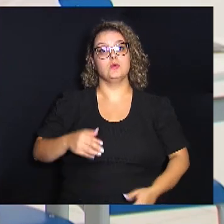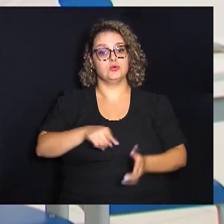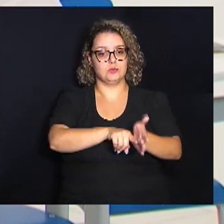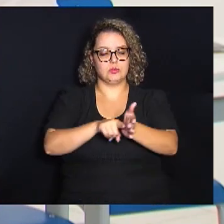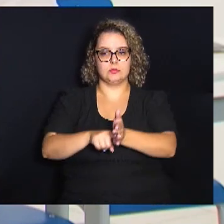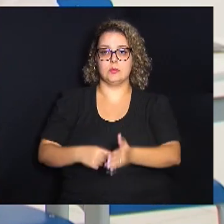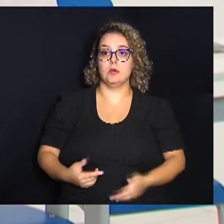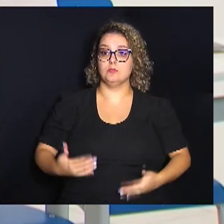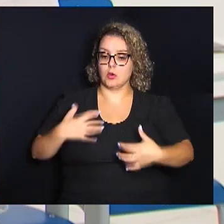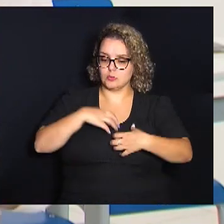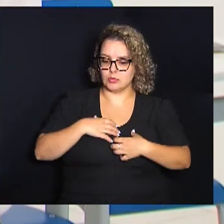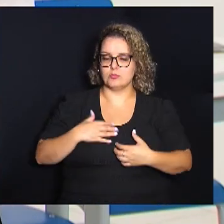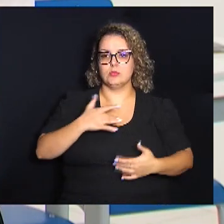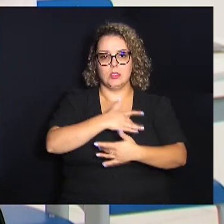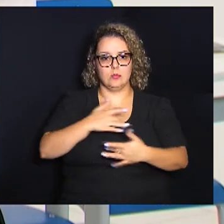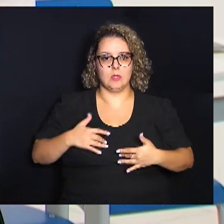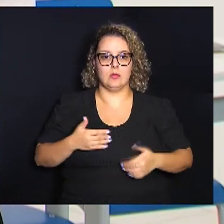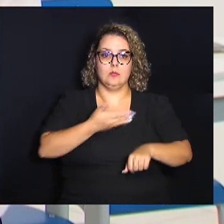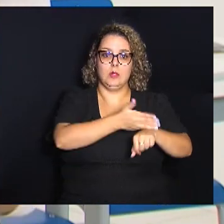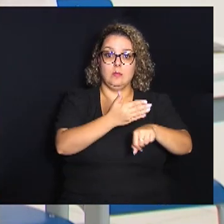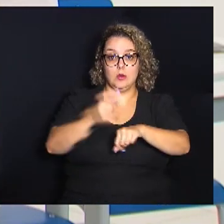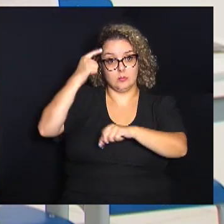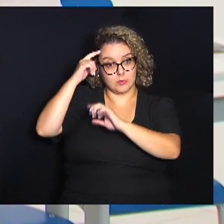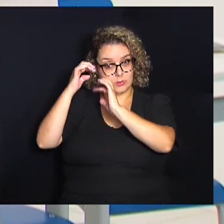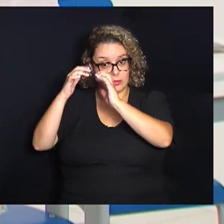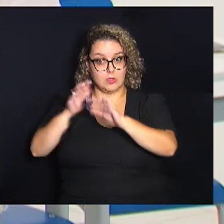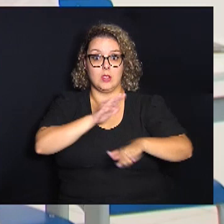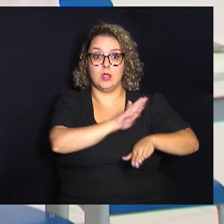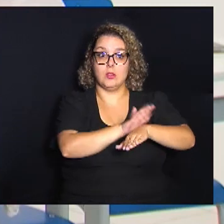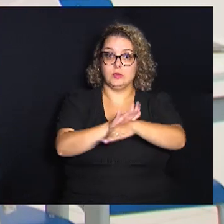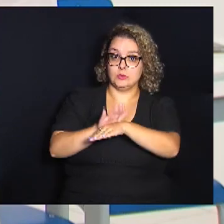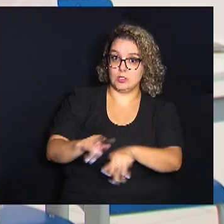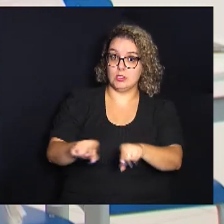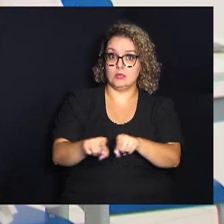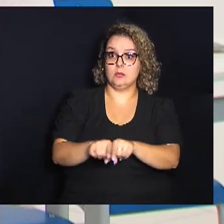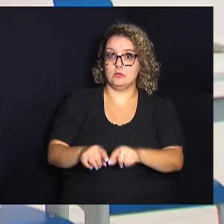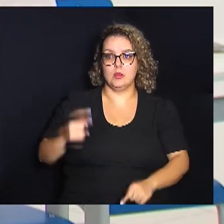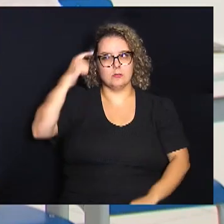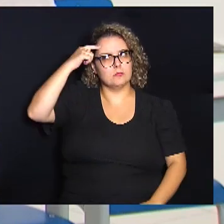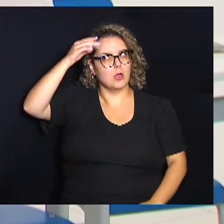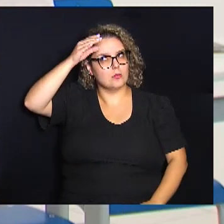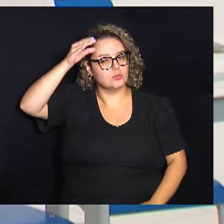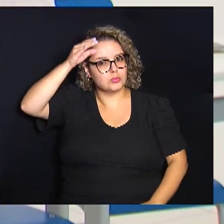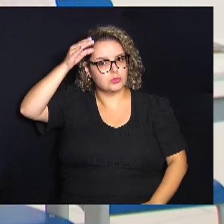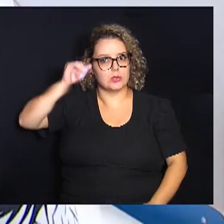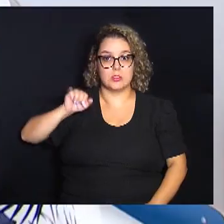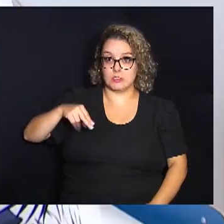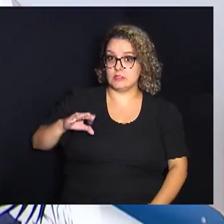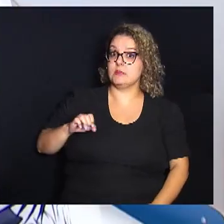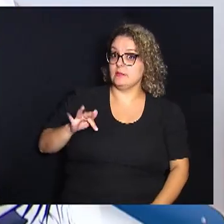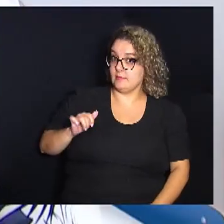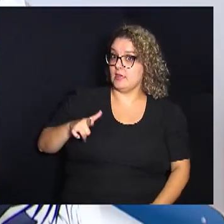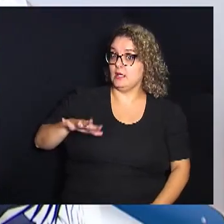saudável, aliado à rotina de práticas de exercícios cerebrais, auxiliam também na reserva cognitiva de massa encefálica do ser humano.